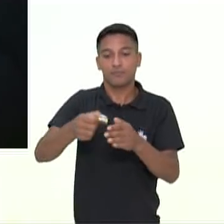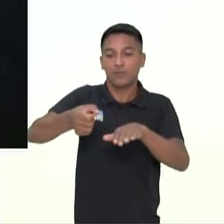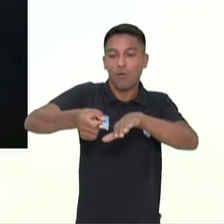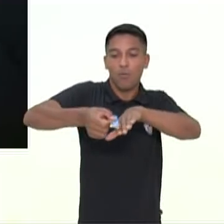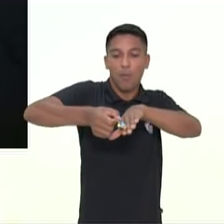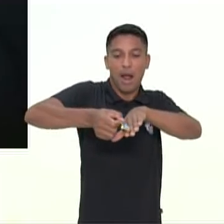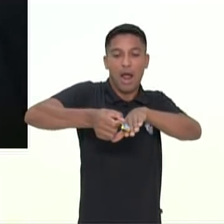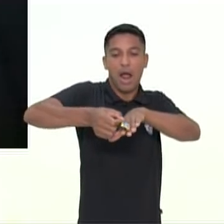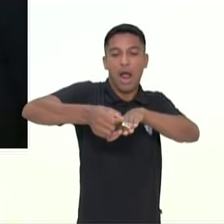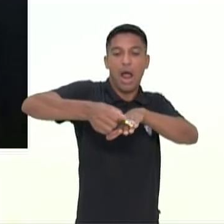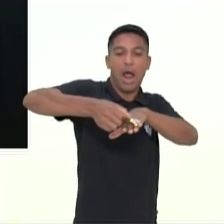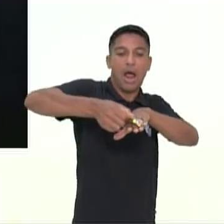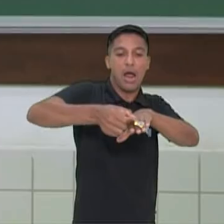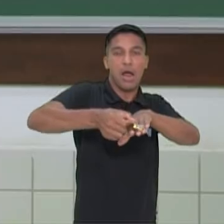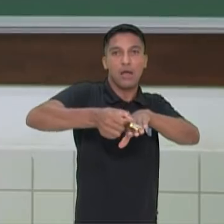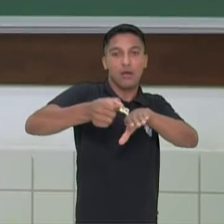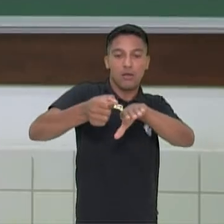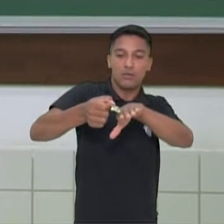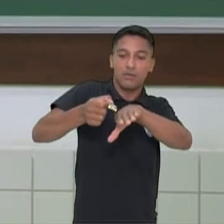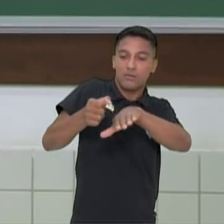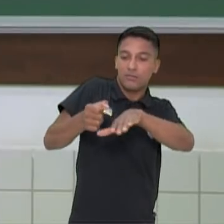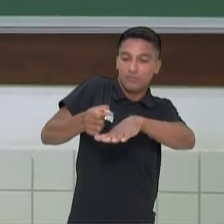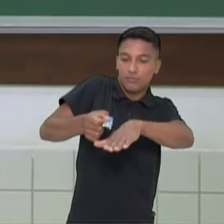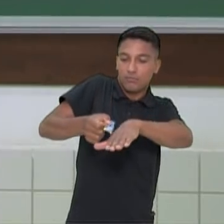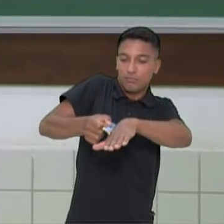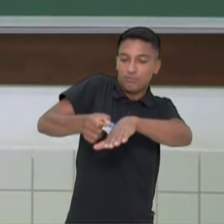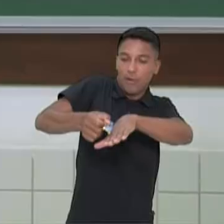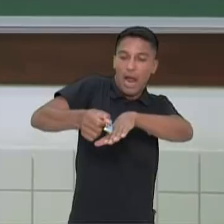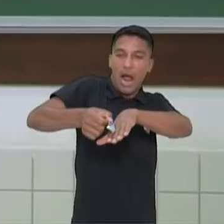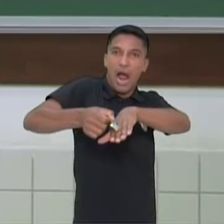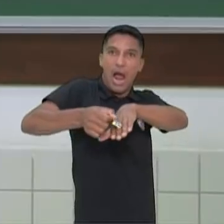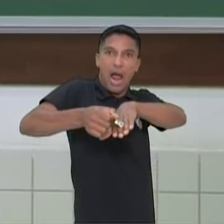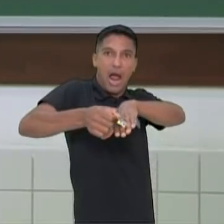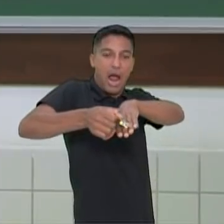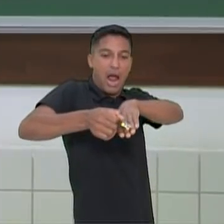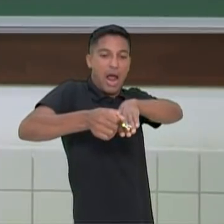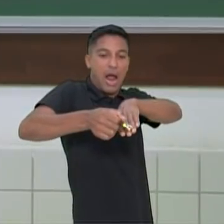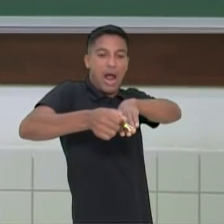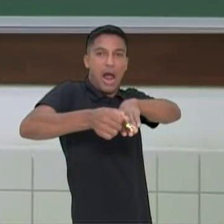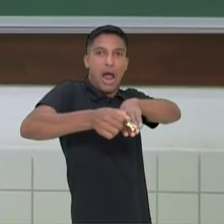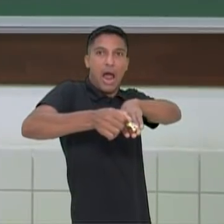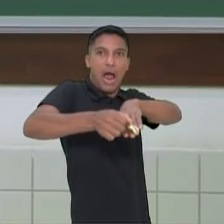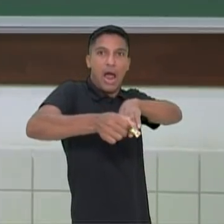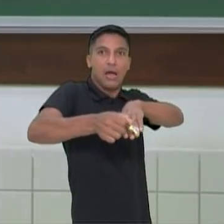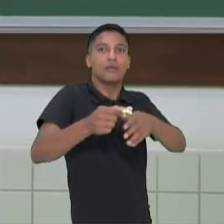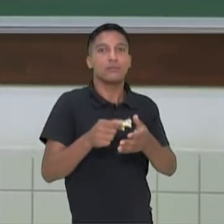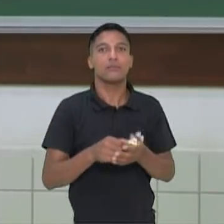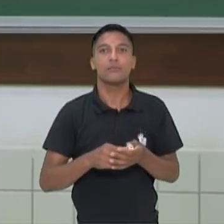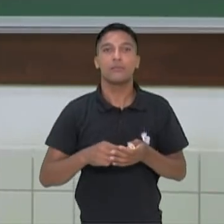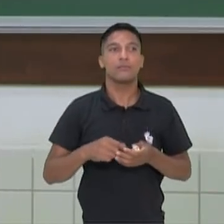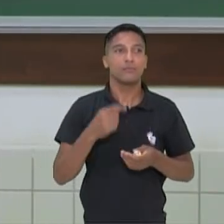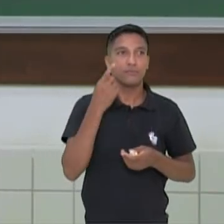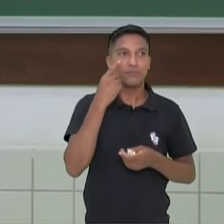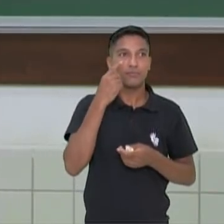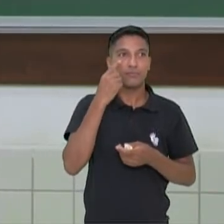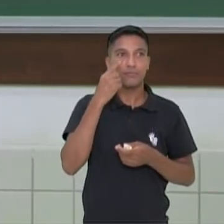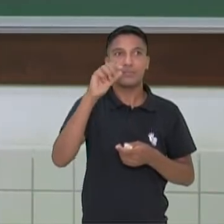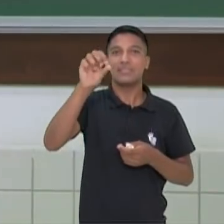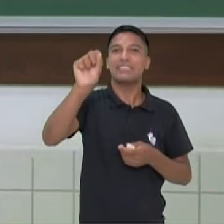ele ficava de lado e vai arrastando de lado na pista, ok? Esse é o slide, né?